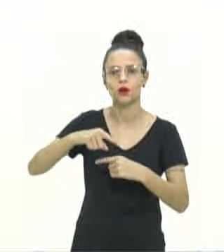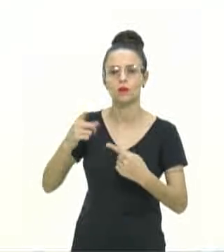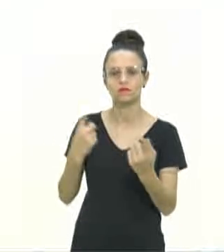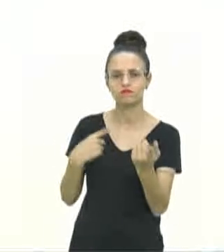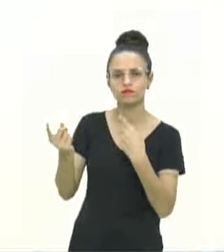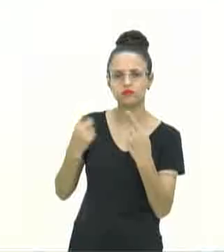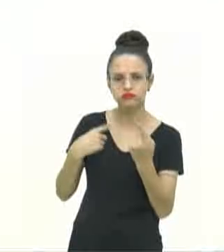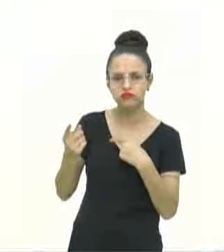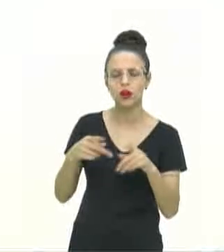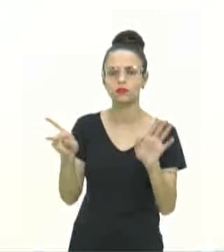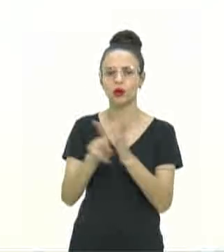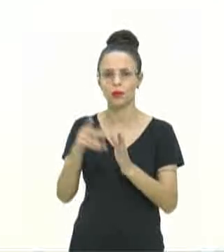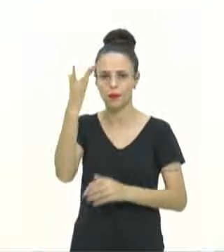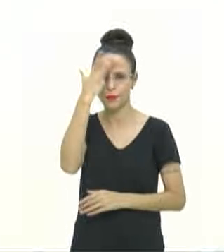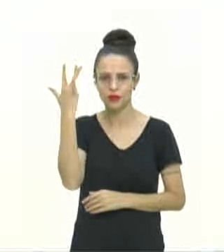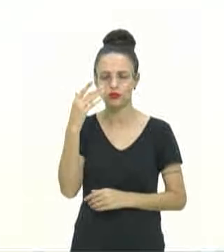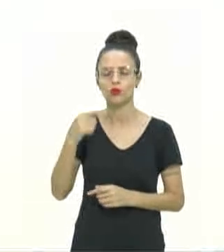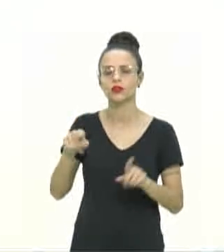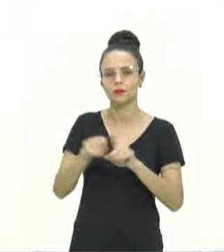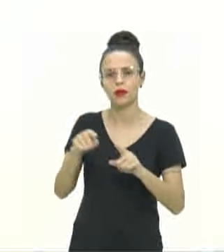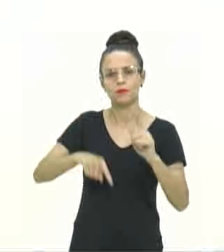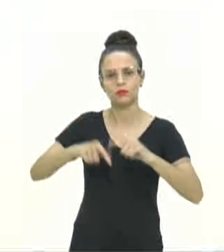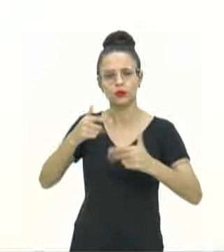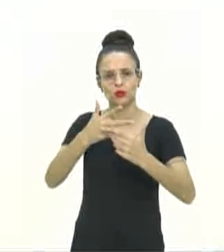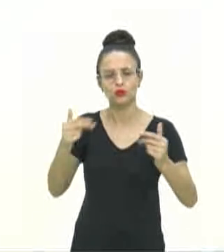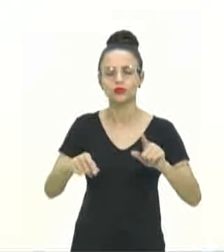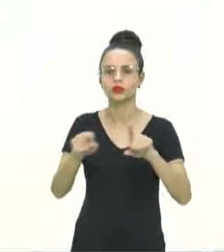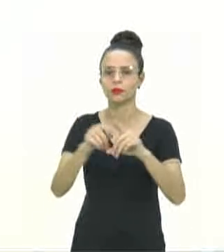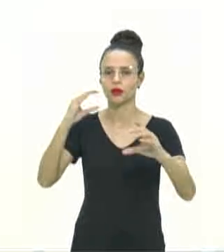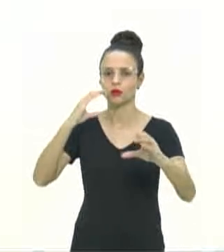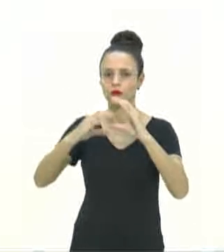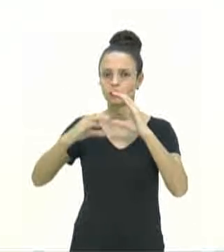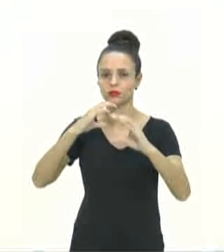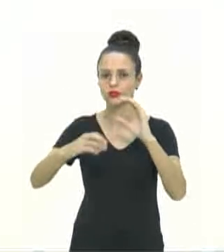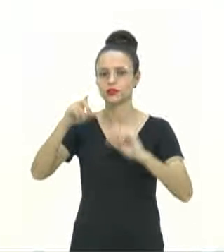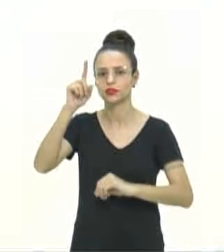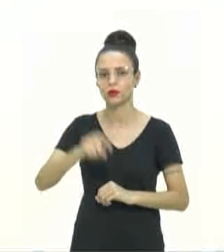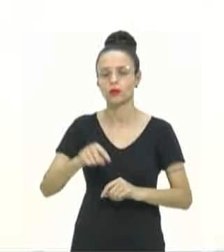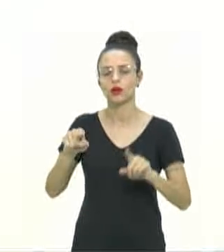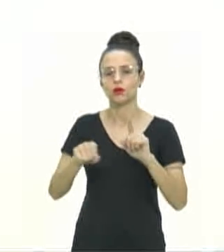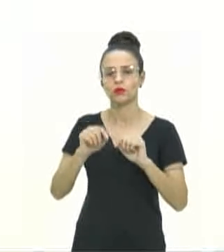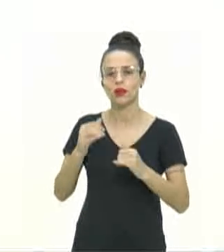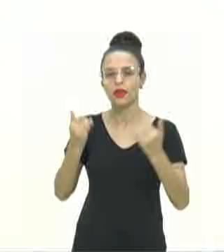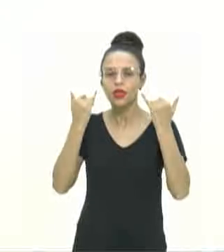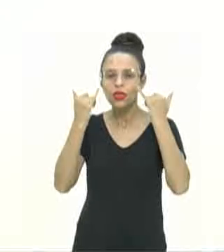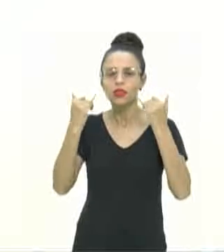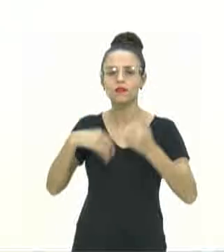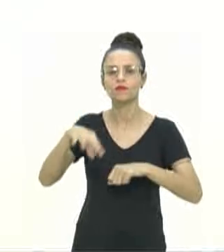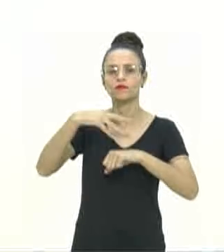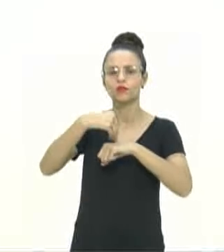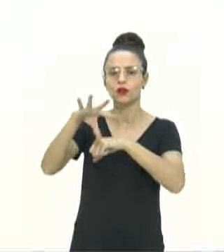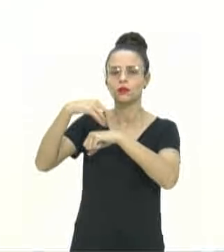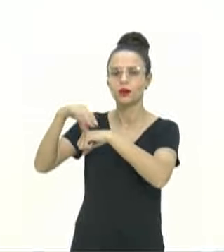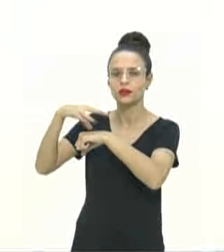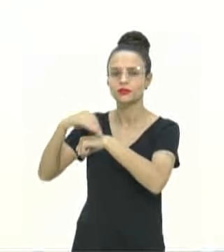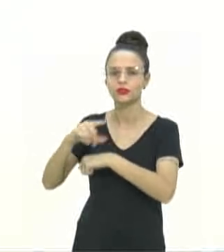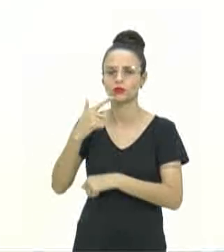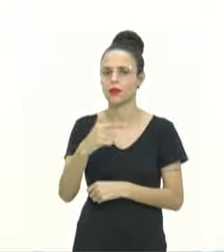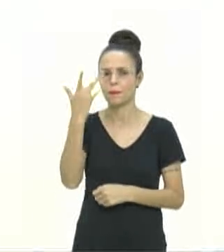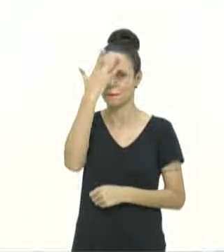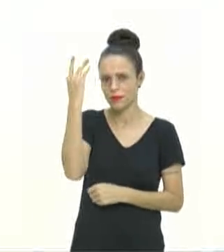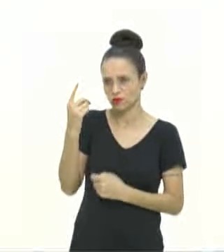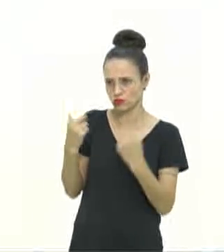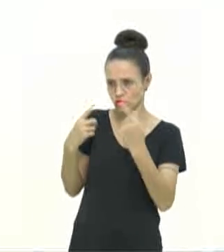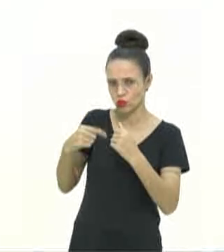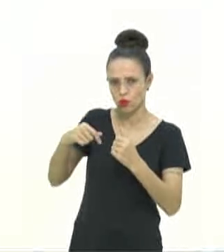circulação de pessoas e de bens, e as de comunicação, que são aquelas que transferem informações. Não há deslocamento de pessoas ou